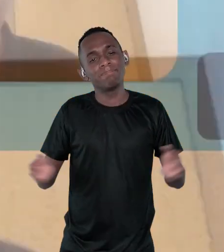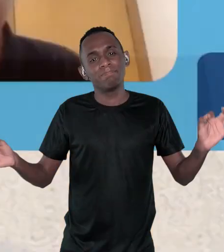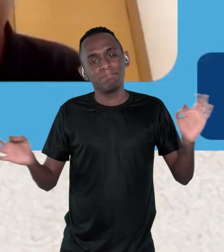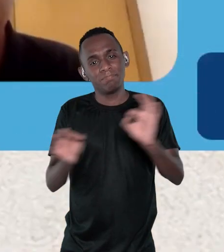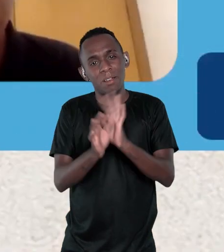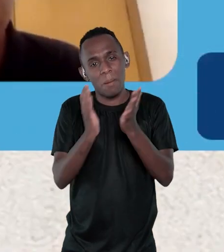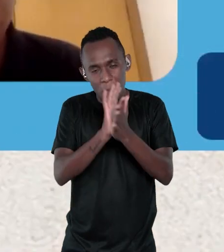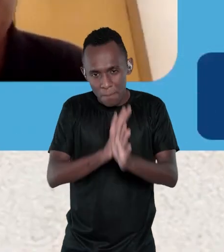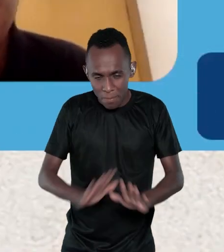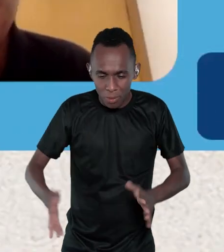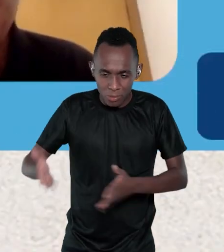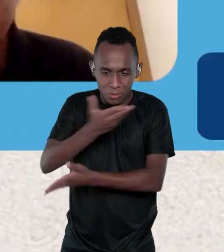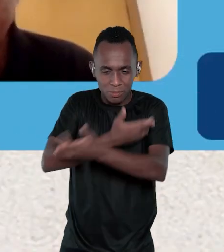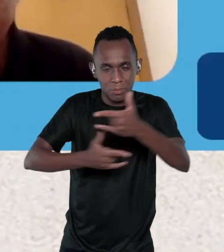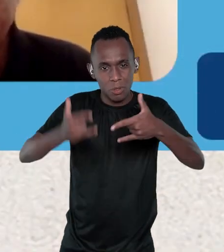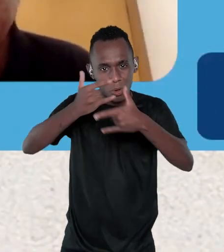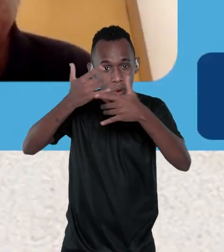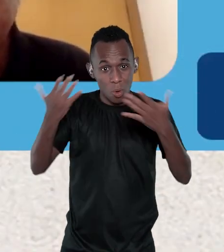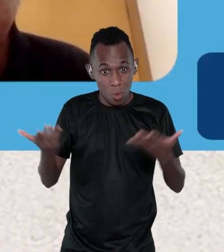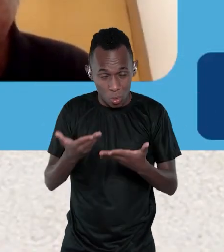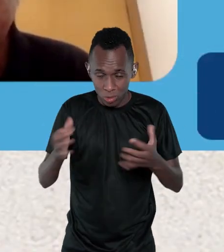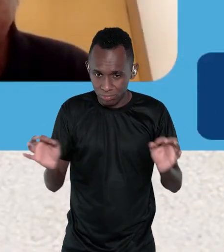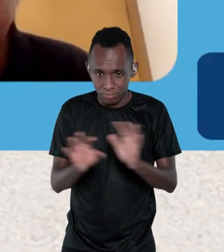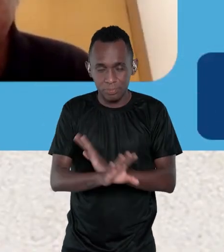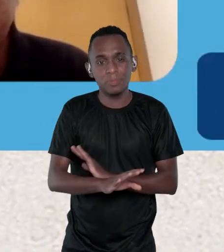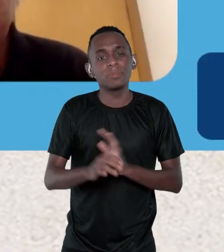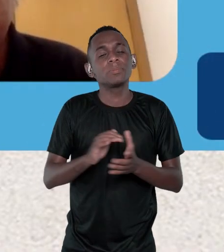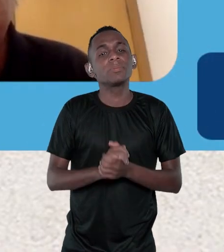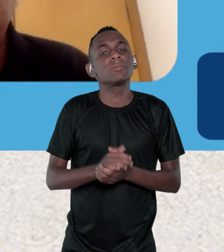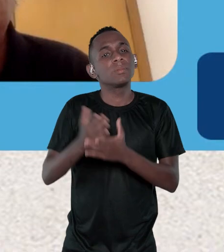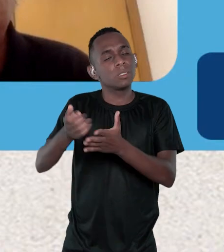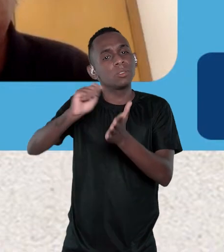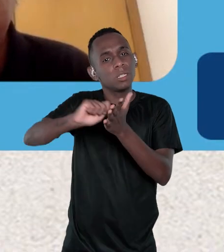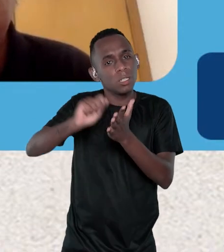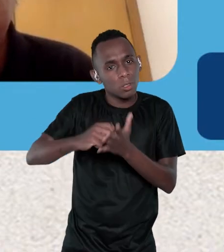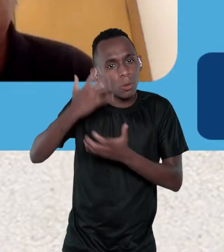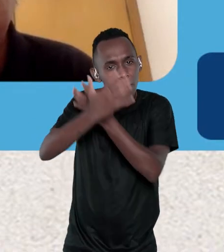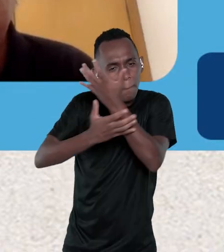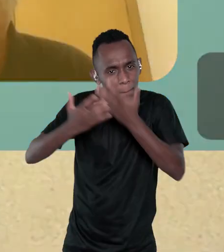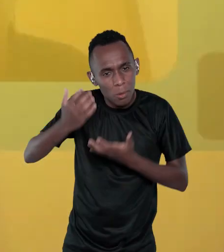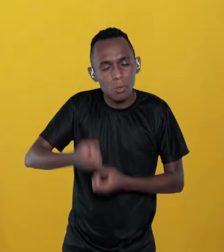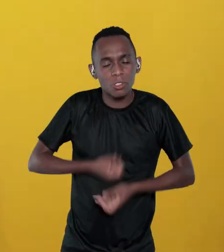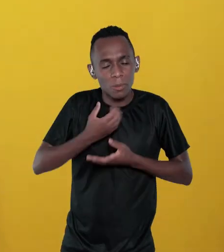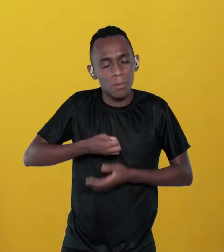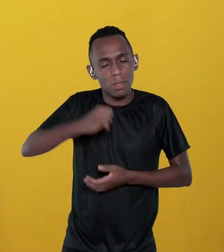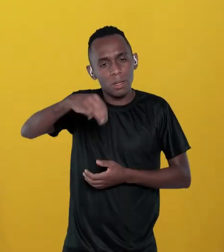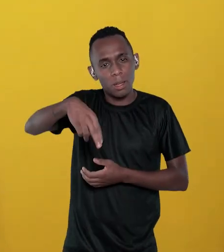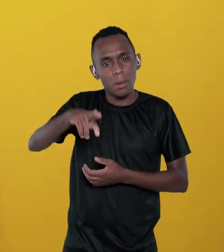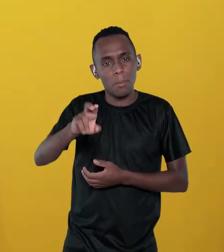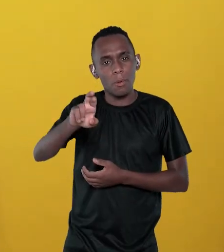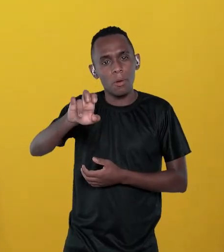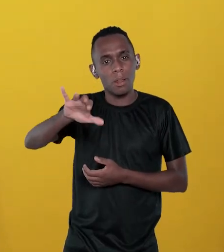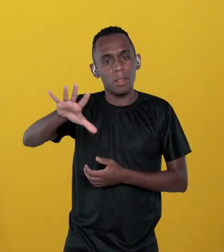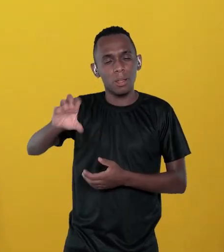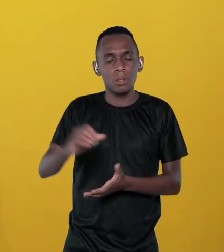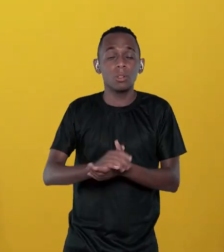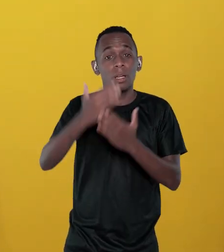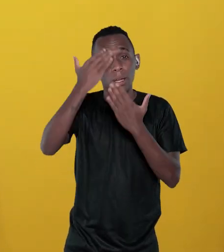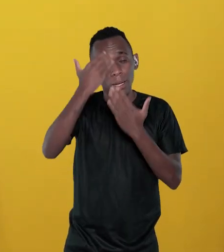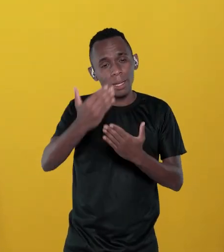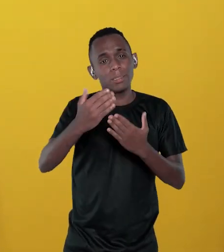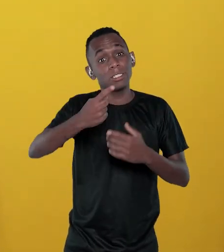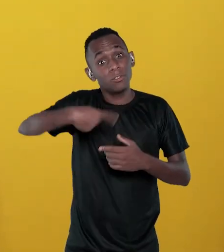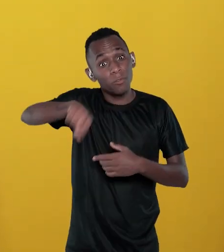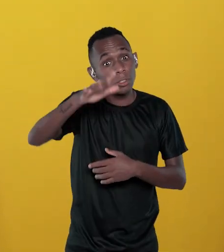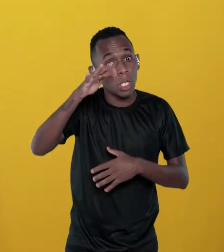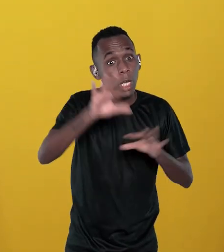É isso. Com esse poema, Vigília, a gente encerra essa conversa de hoje com o